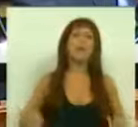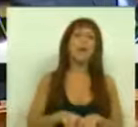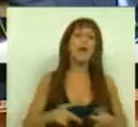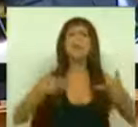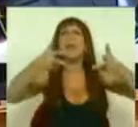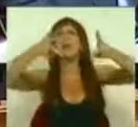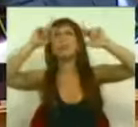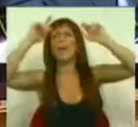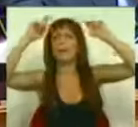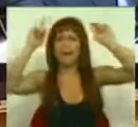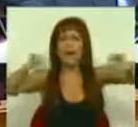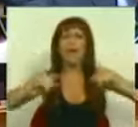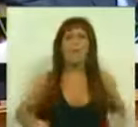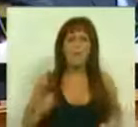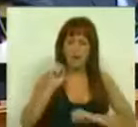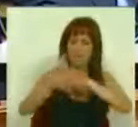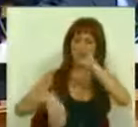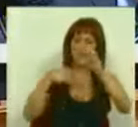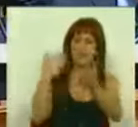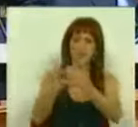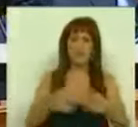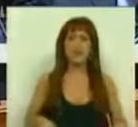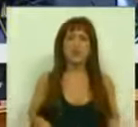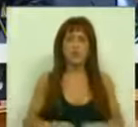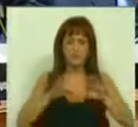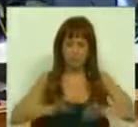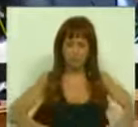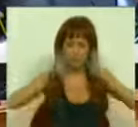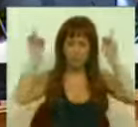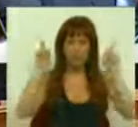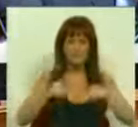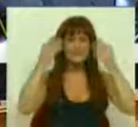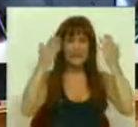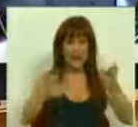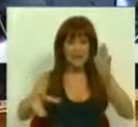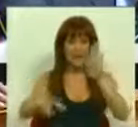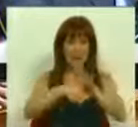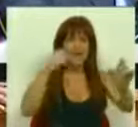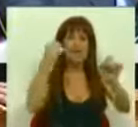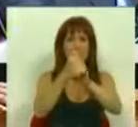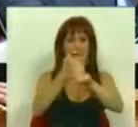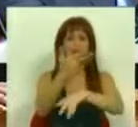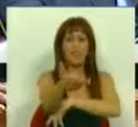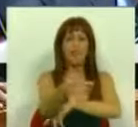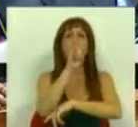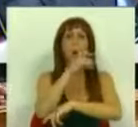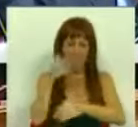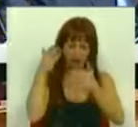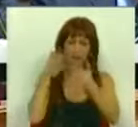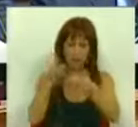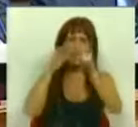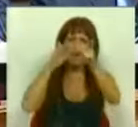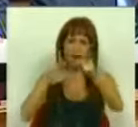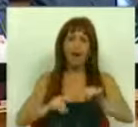para a liberdade, para a modernidade e para o desenvolvimento, e esta lei laboral pode contribuir